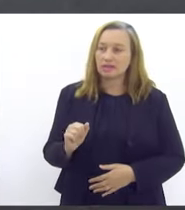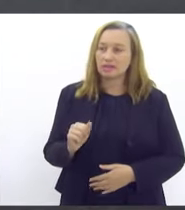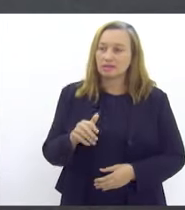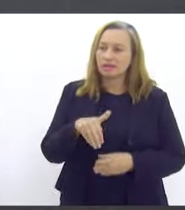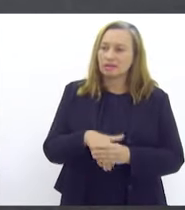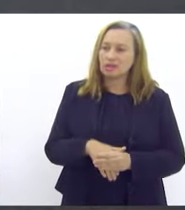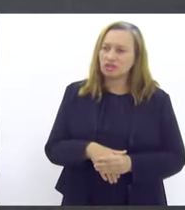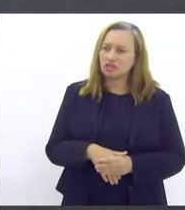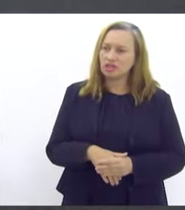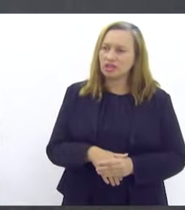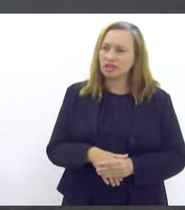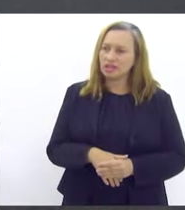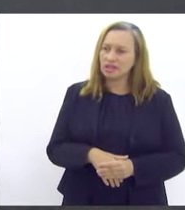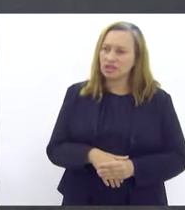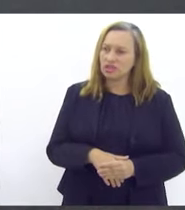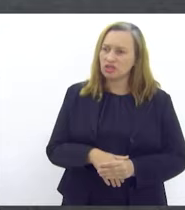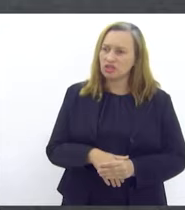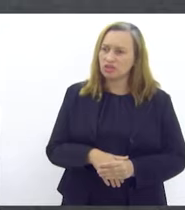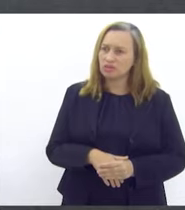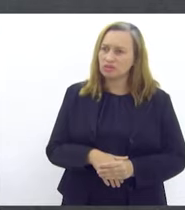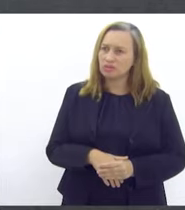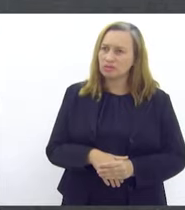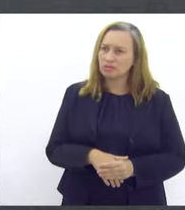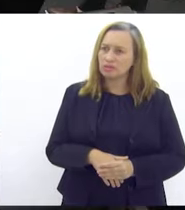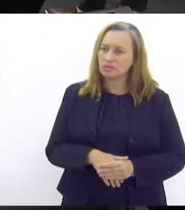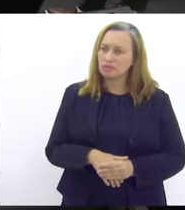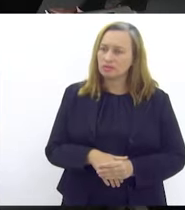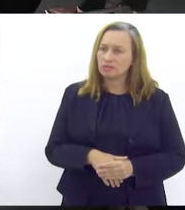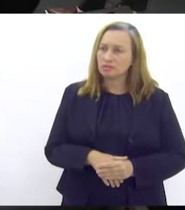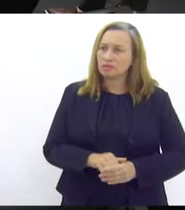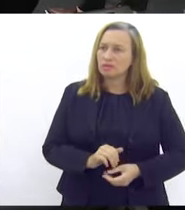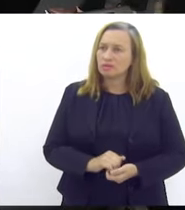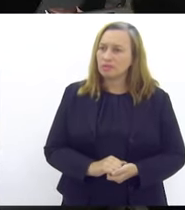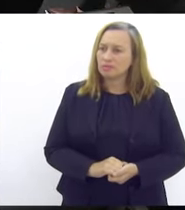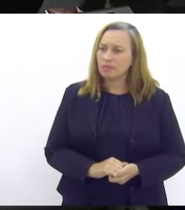problema no sistema. Então, ela não está conseguindo. Consignar o voto contrário. Contrário, quais são?